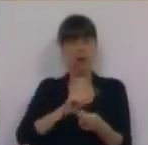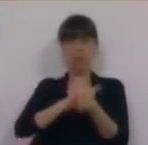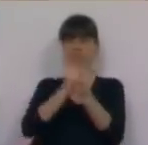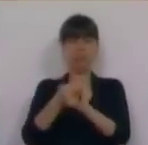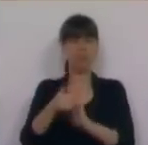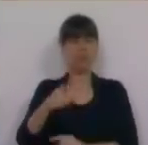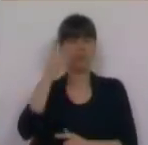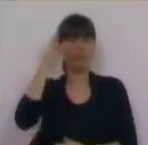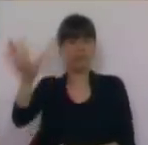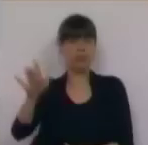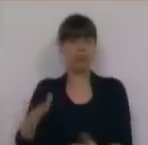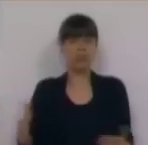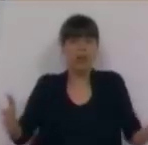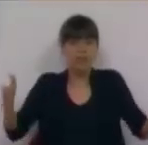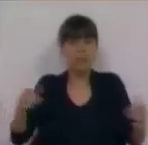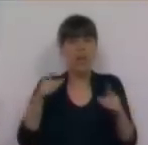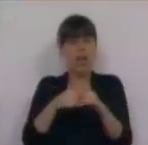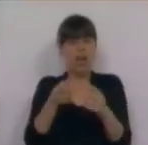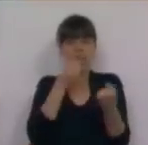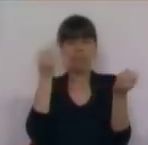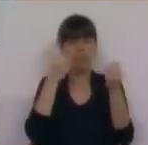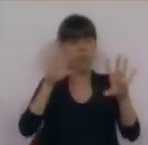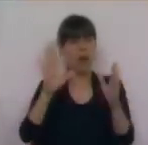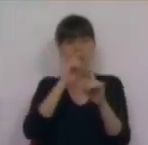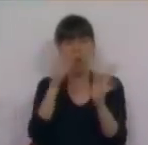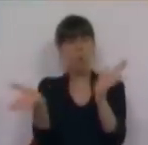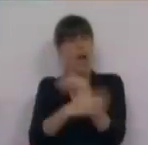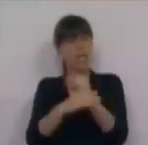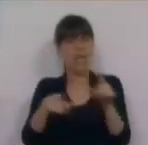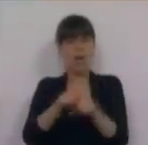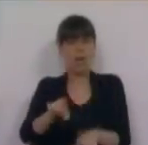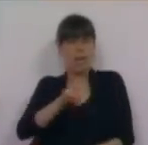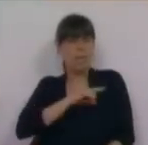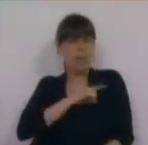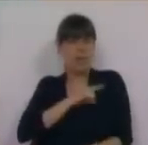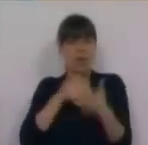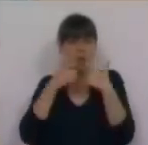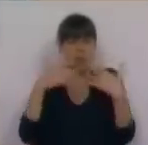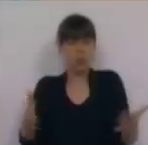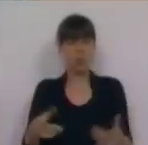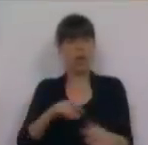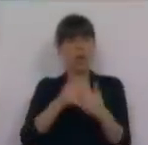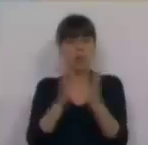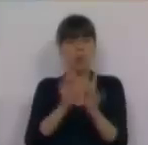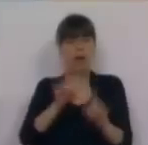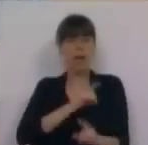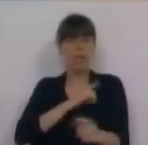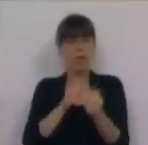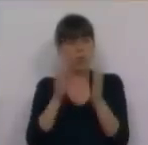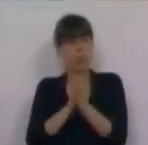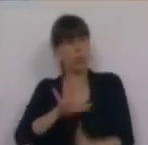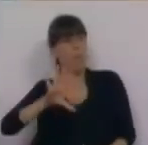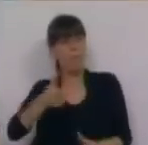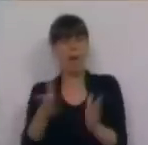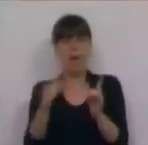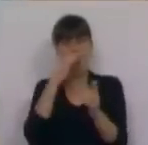voar para mãos estrangeiras. Senhores deputados, isto é um assalto ao país, tem um nome, é privataria. O que se passa neste país é privataria.